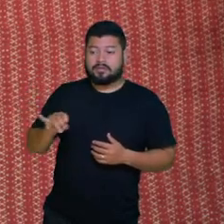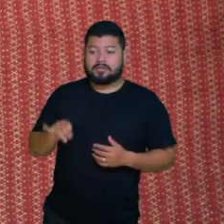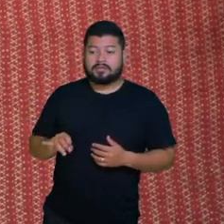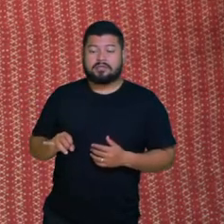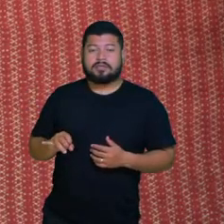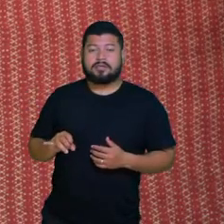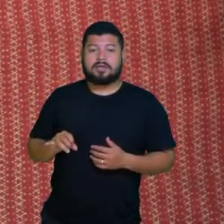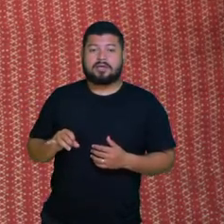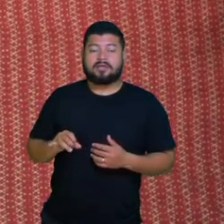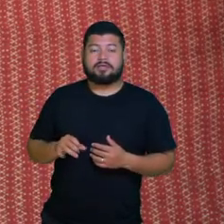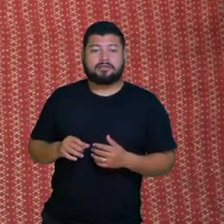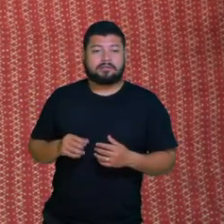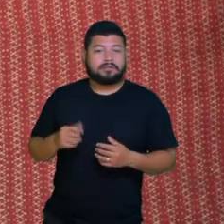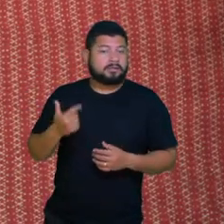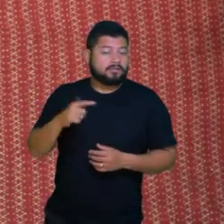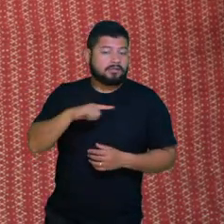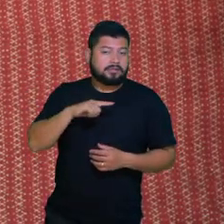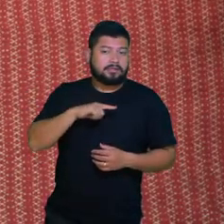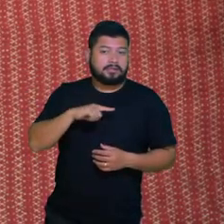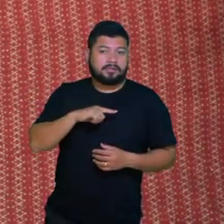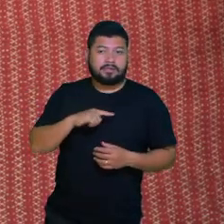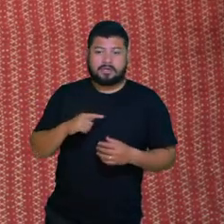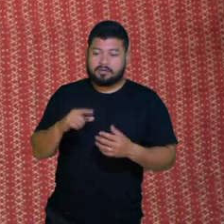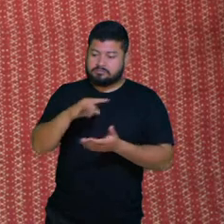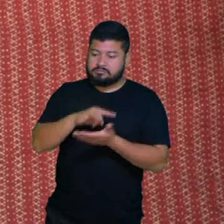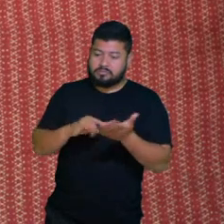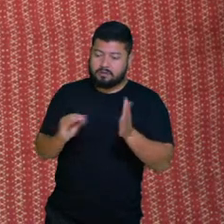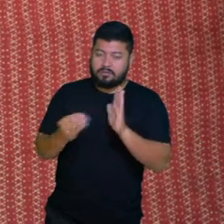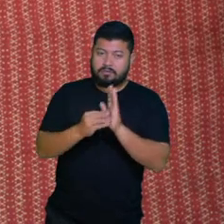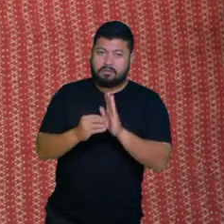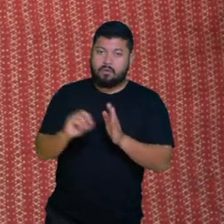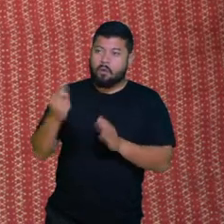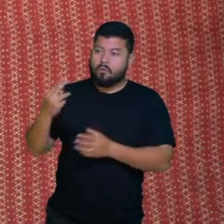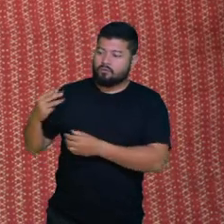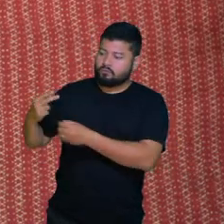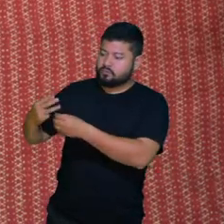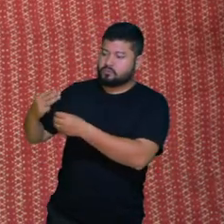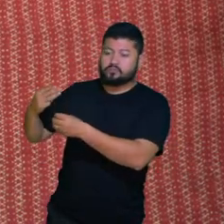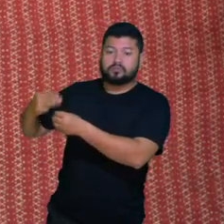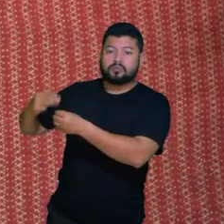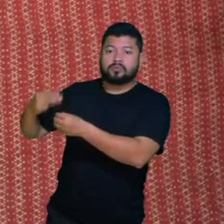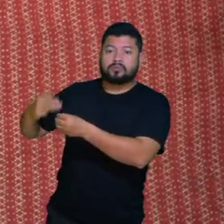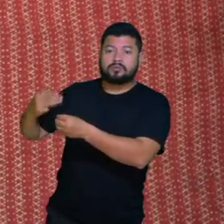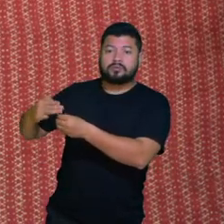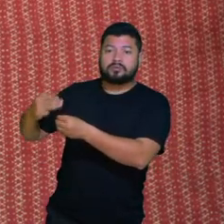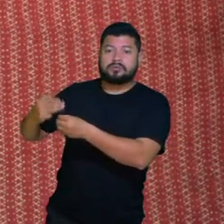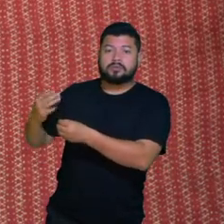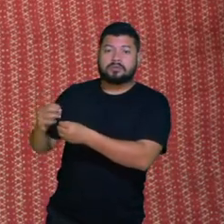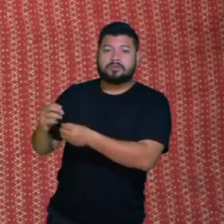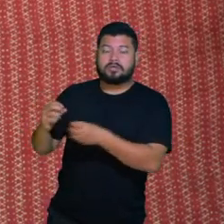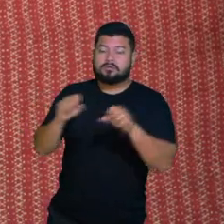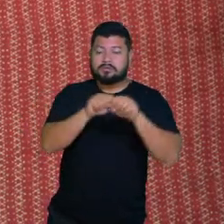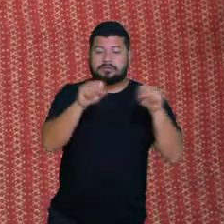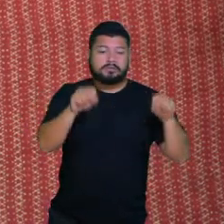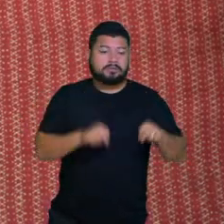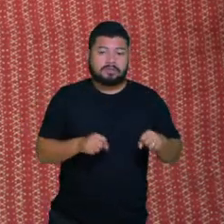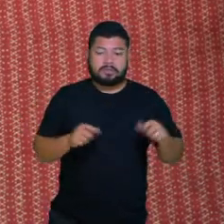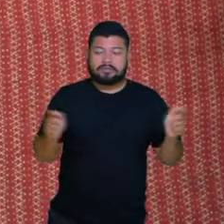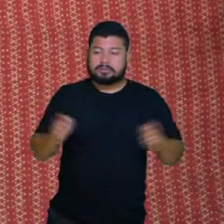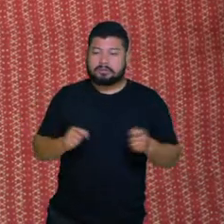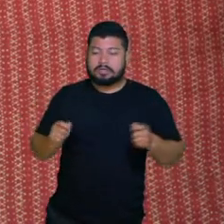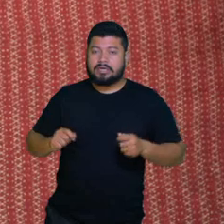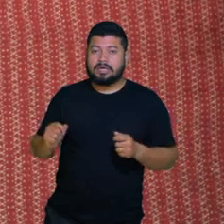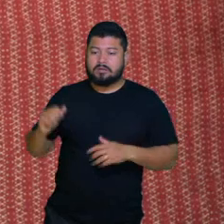a gente teria que fazer uma discussão de que maneira o munic né as redes podem eh estarem eh